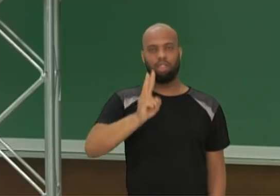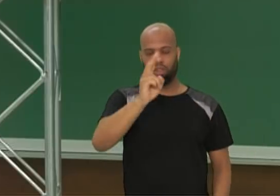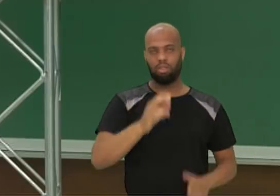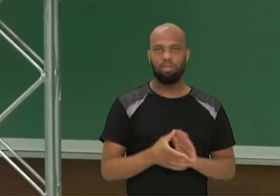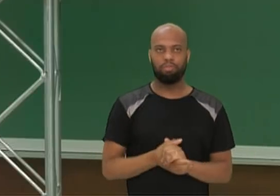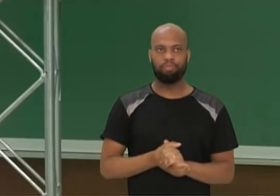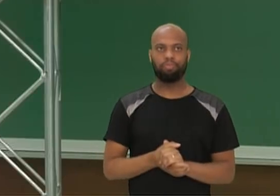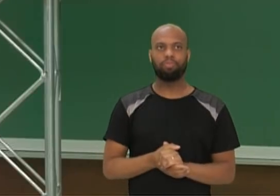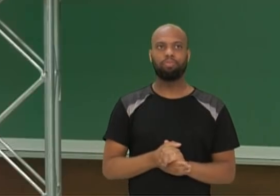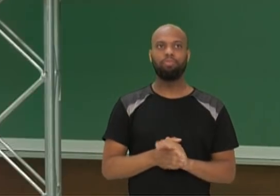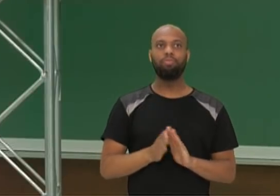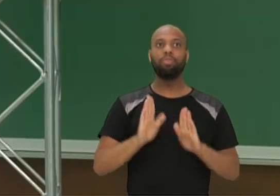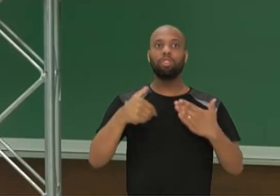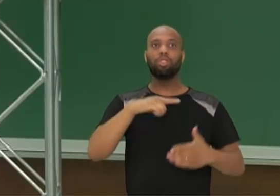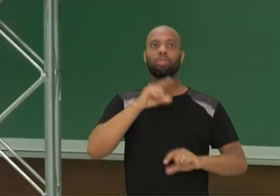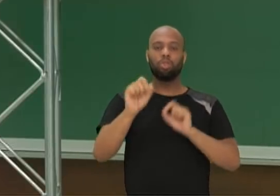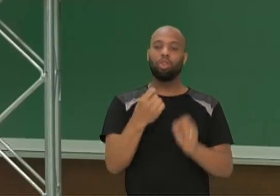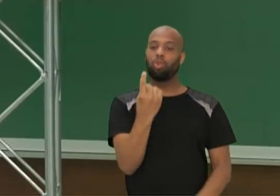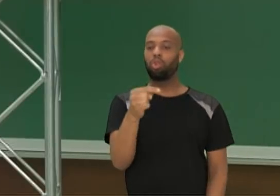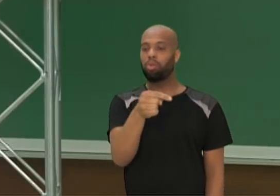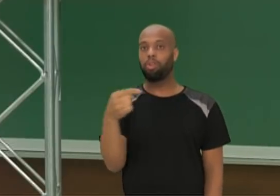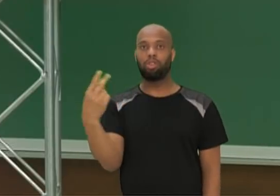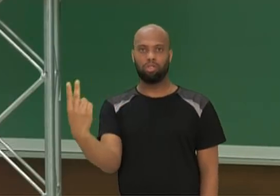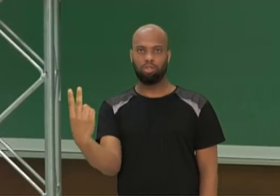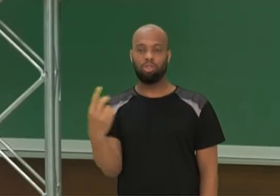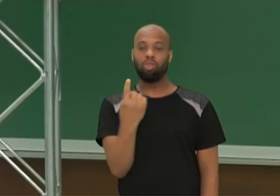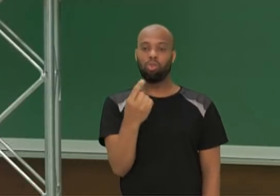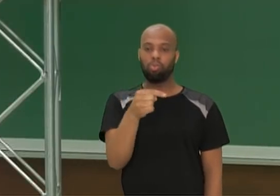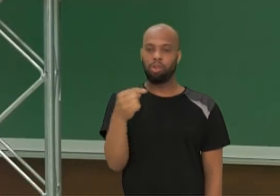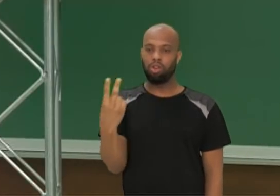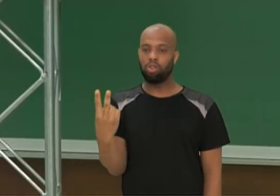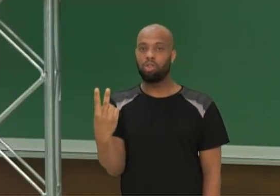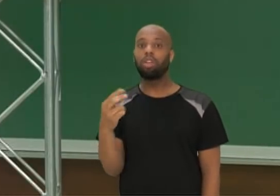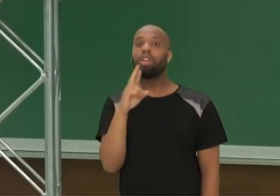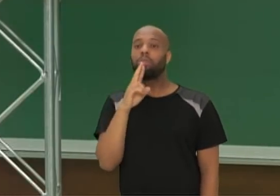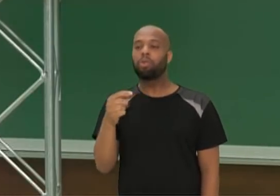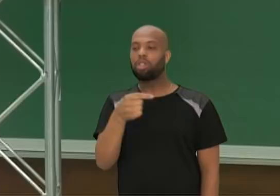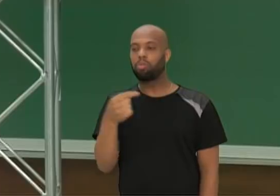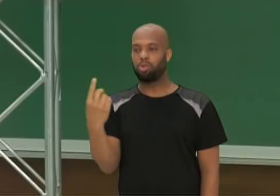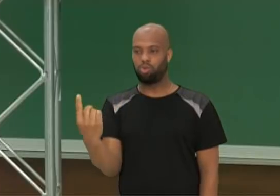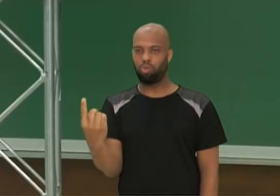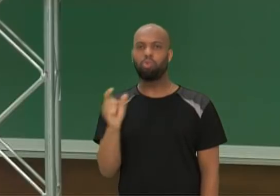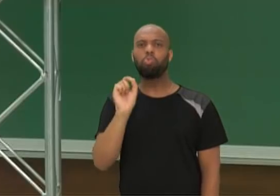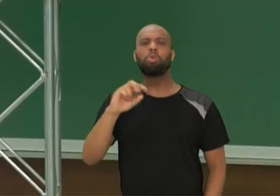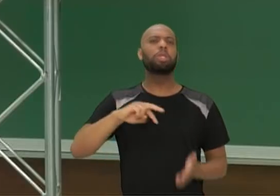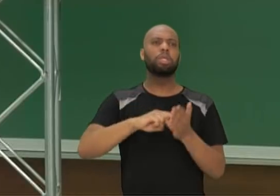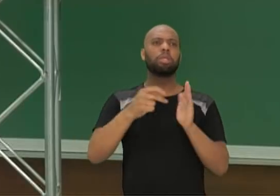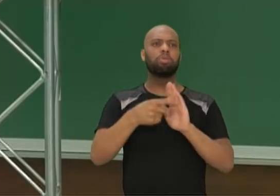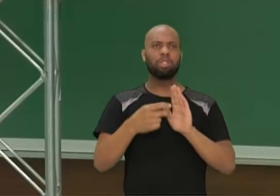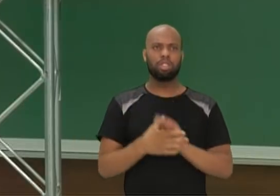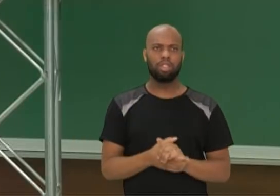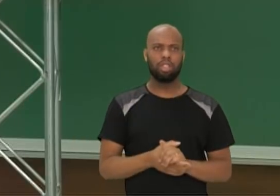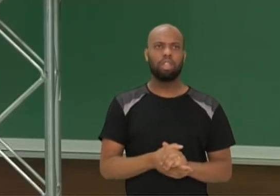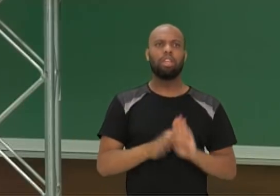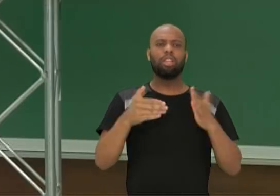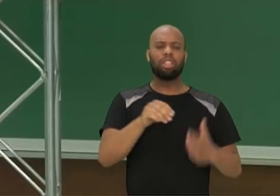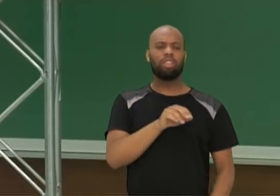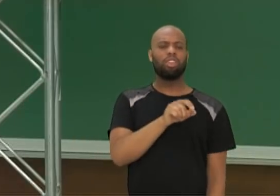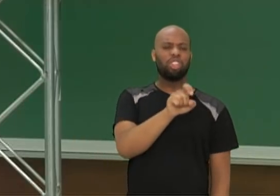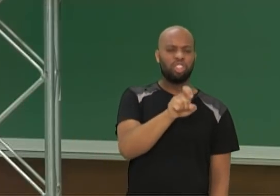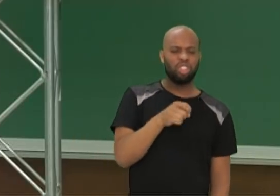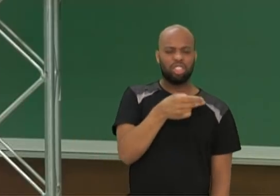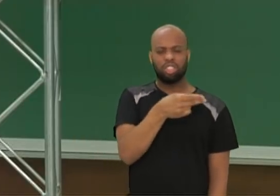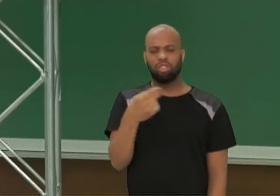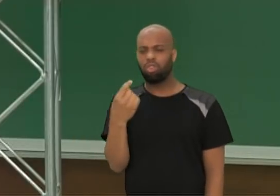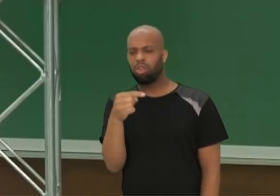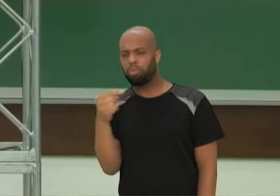tá? Então, isso aqui vai ser o quê? 1 menos 2. 1 menos 2 que dá menos 1. O que isso quer dizer? Professora, x é igual a